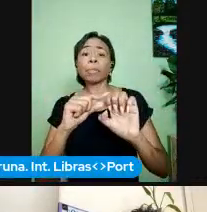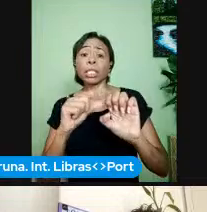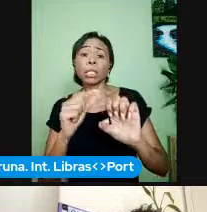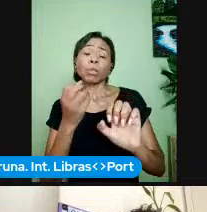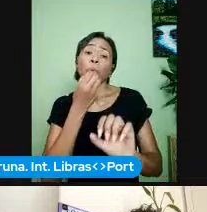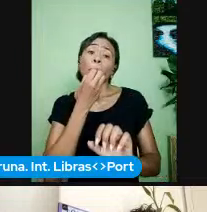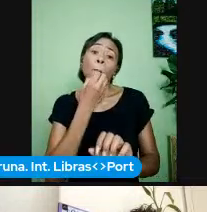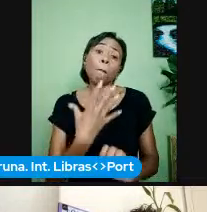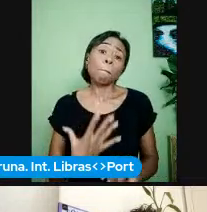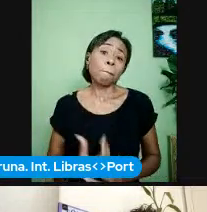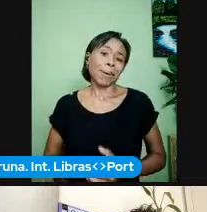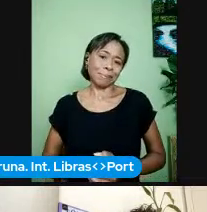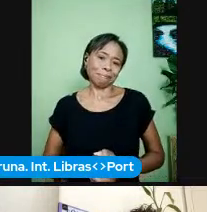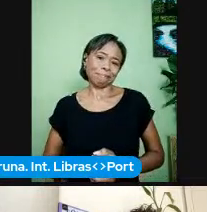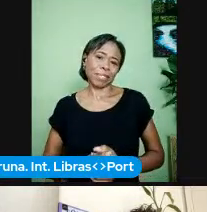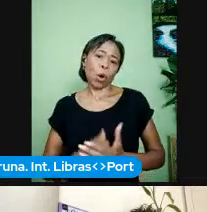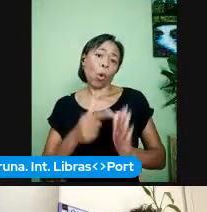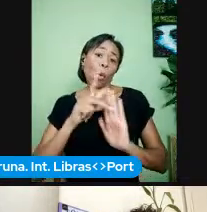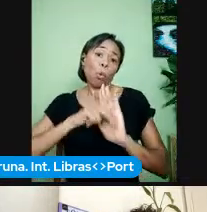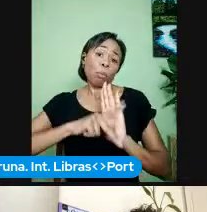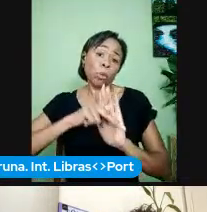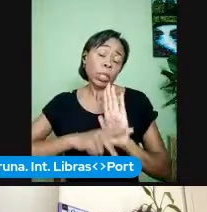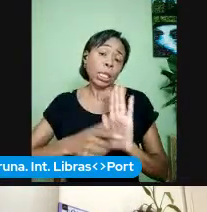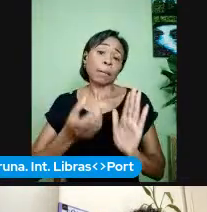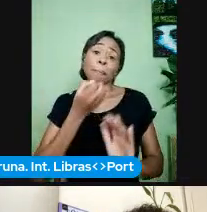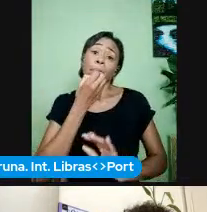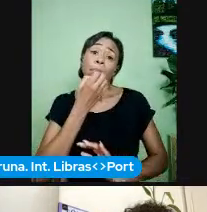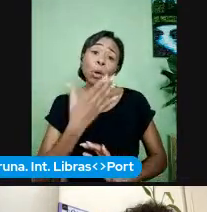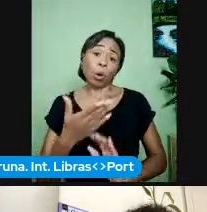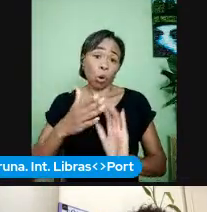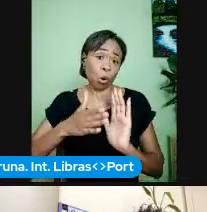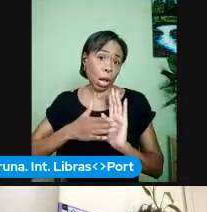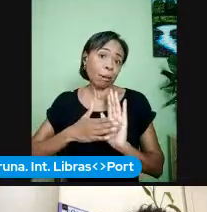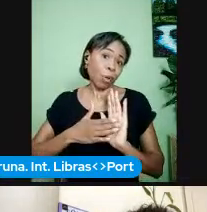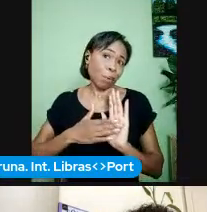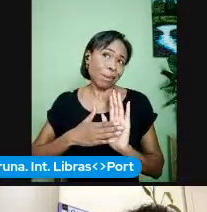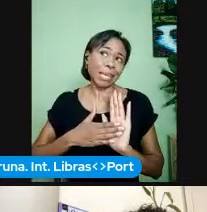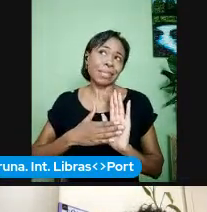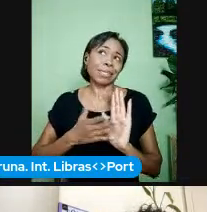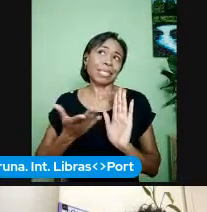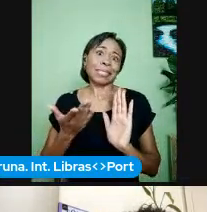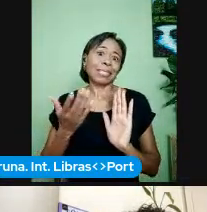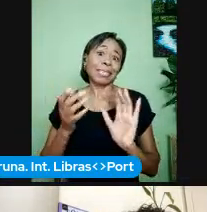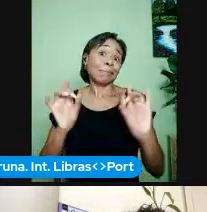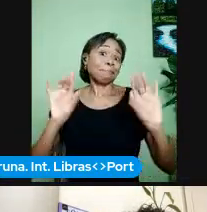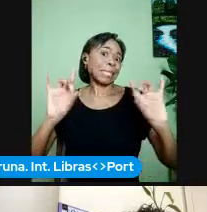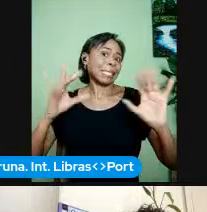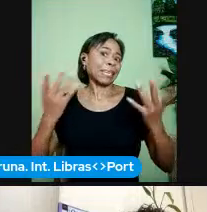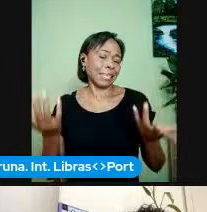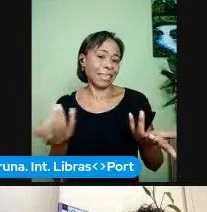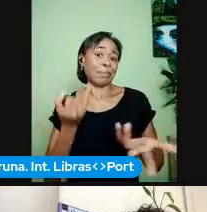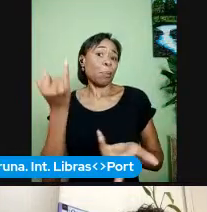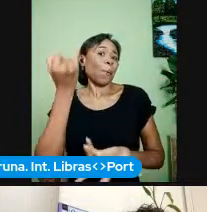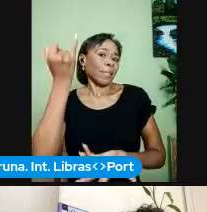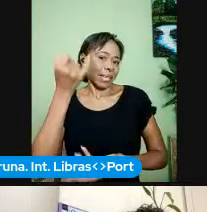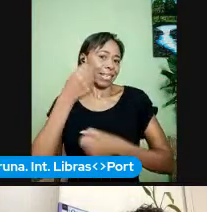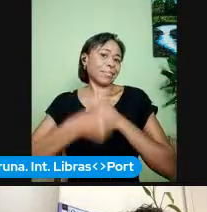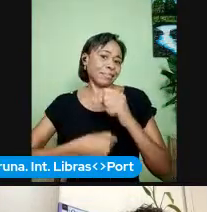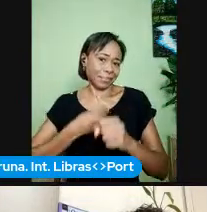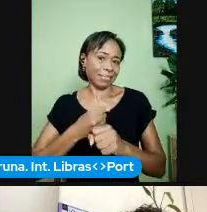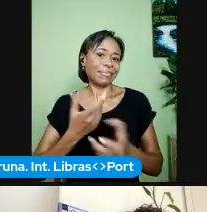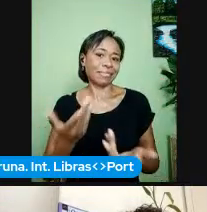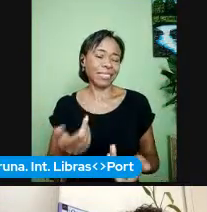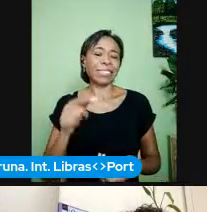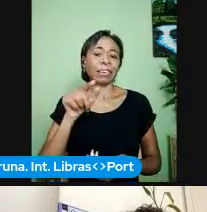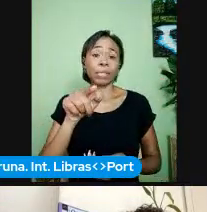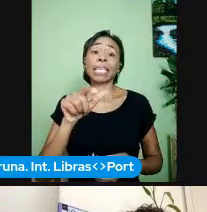um bom projeto que pode ser o projeto do ano, que também vocês serão ali avaliados por